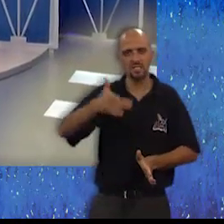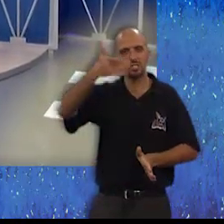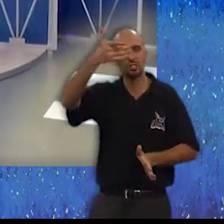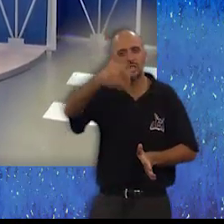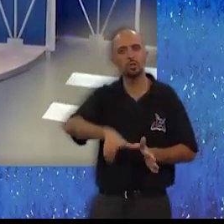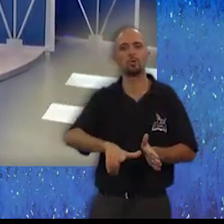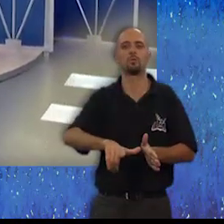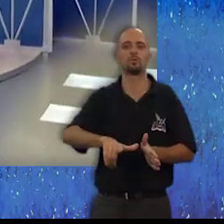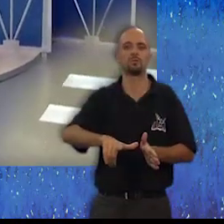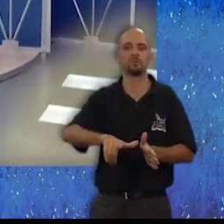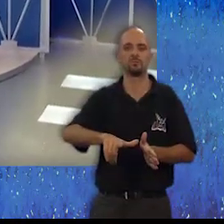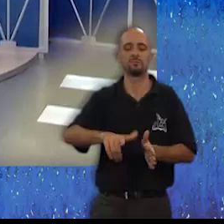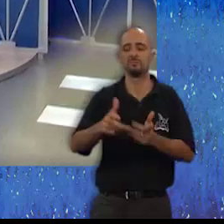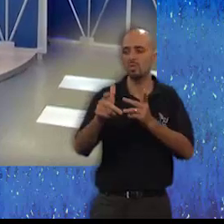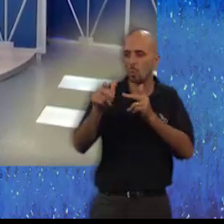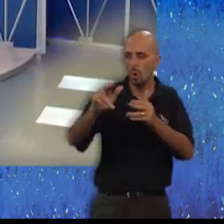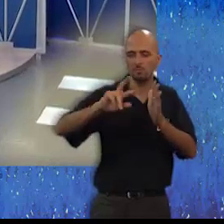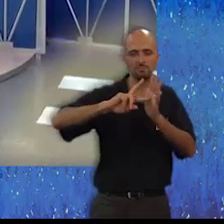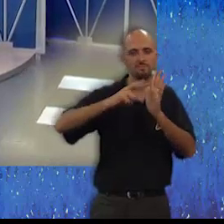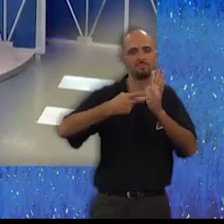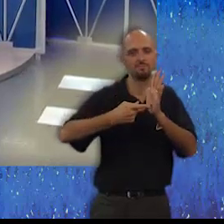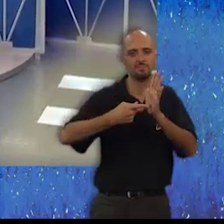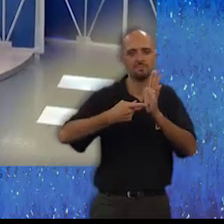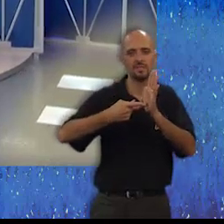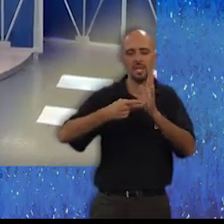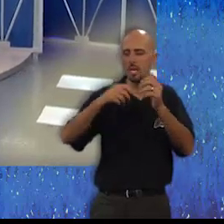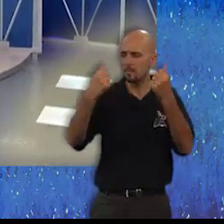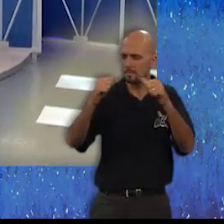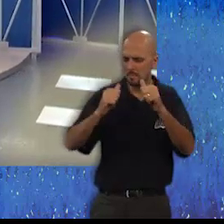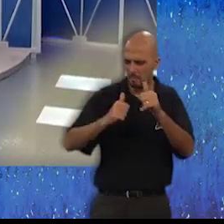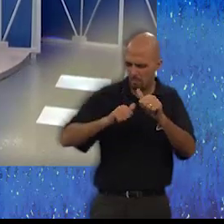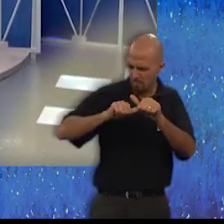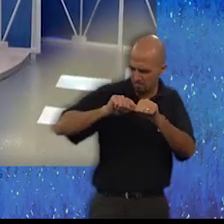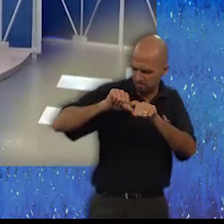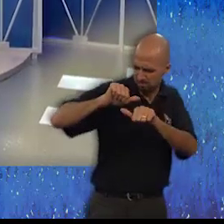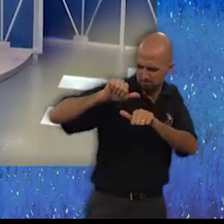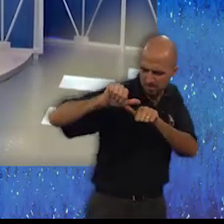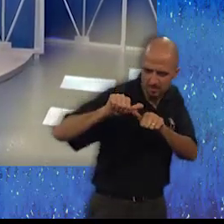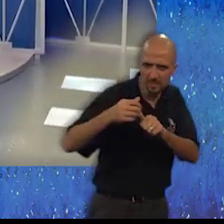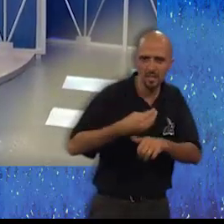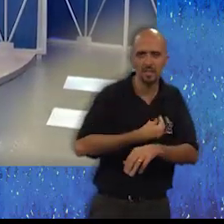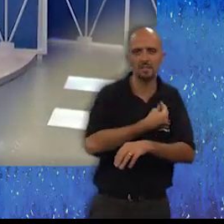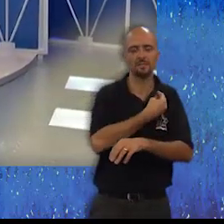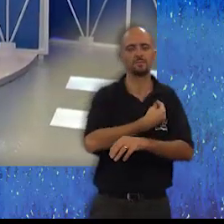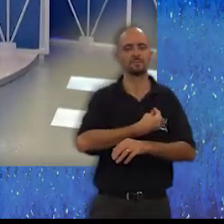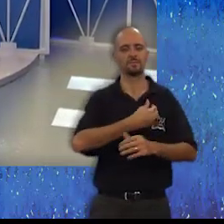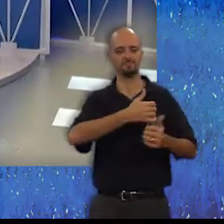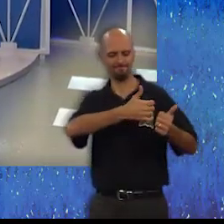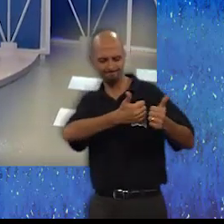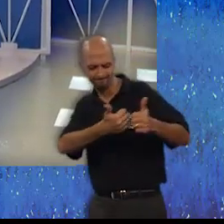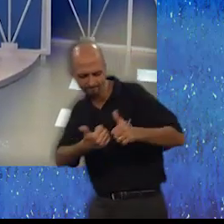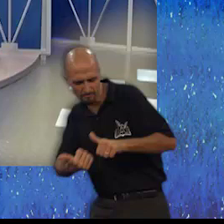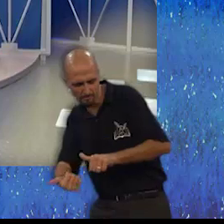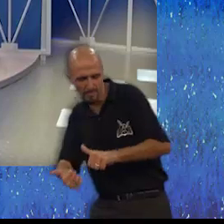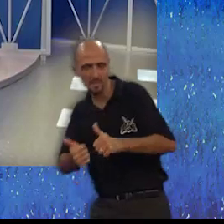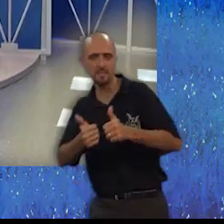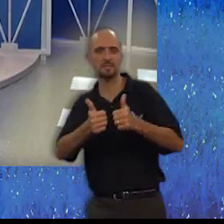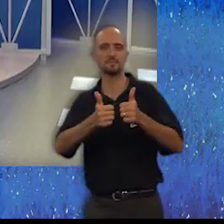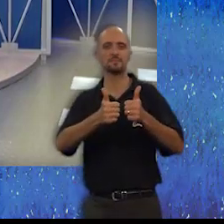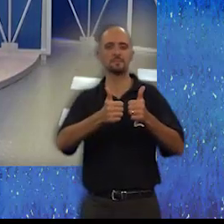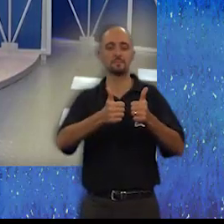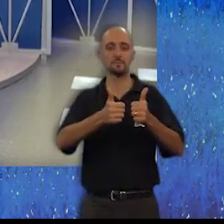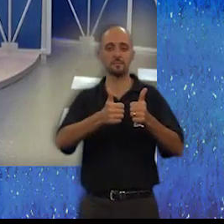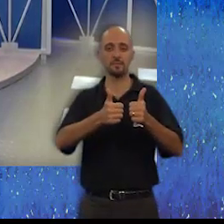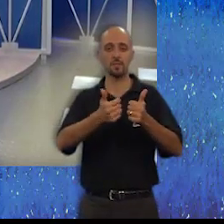pessoa precisa se converter, a pessoa tem que nascer outra vez. Nascer da água é ser batizado, entendeu? E nascer